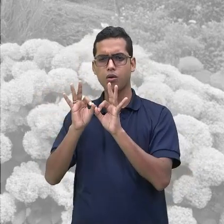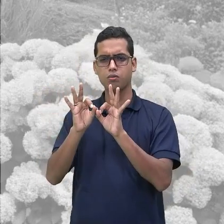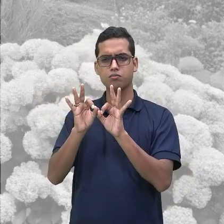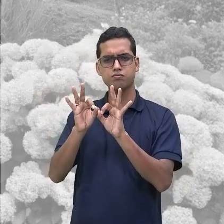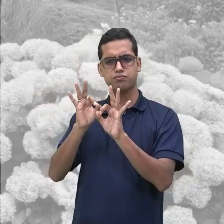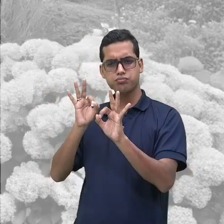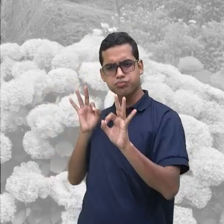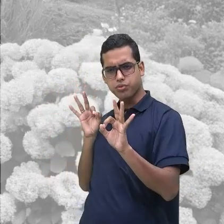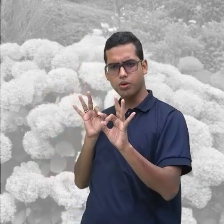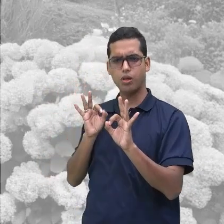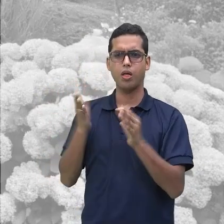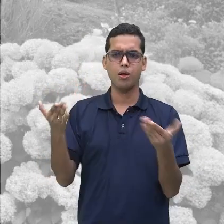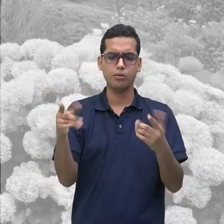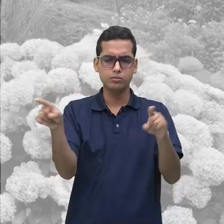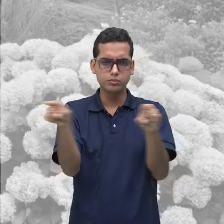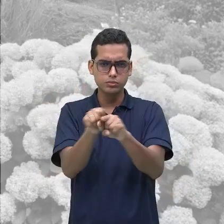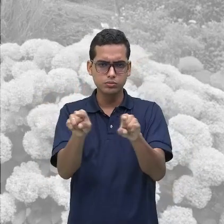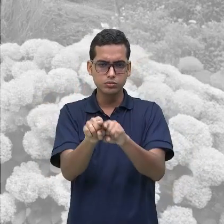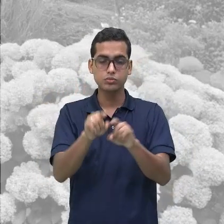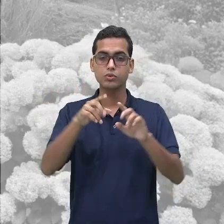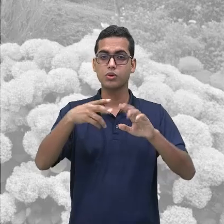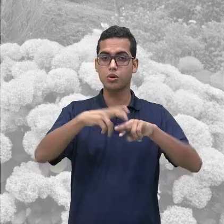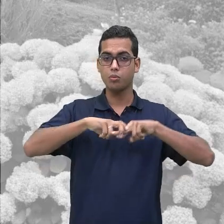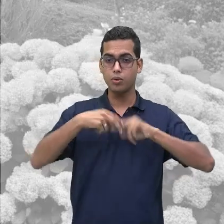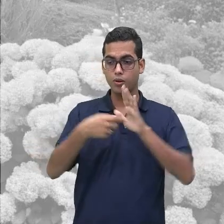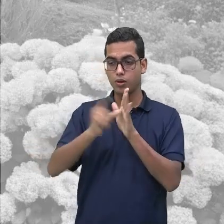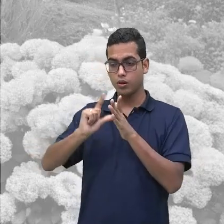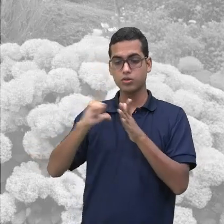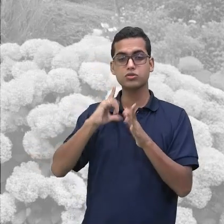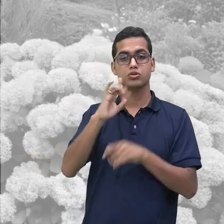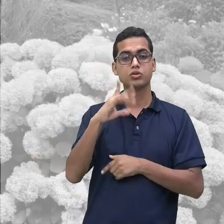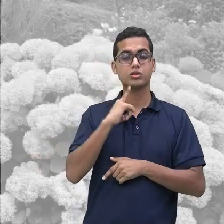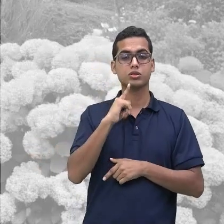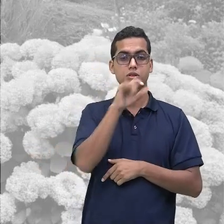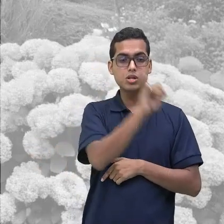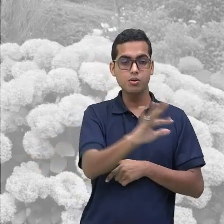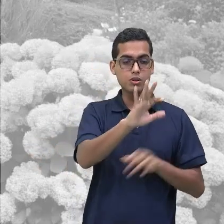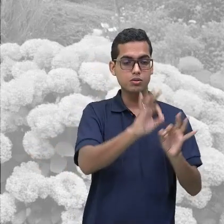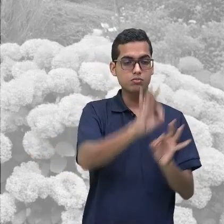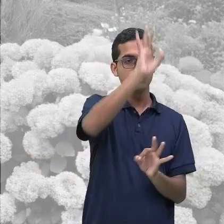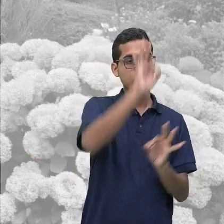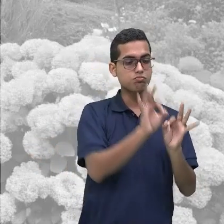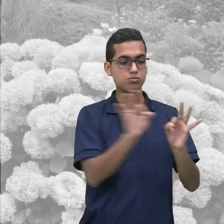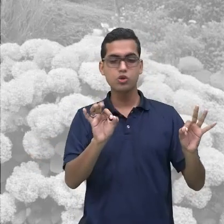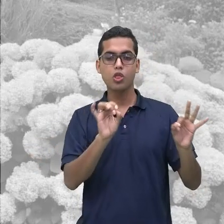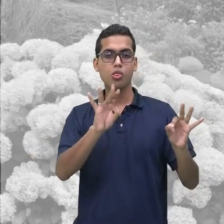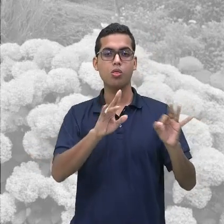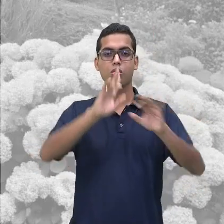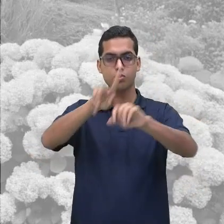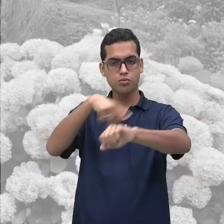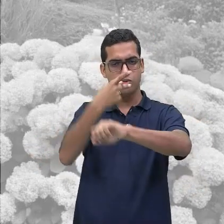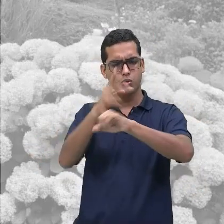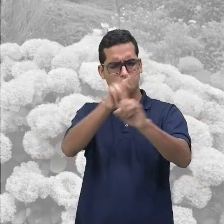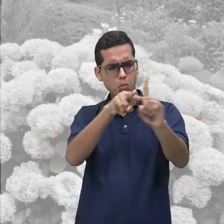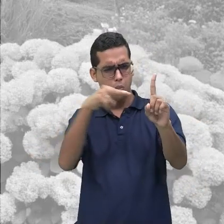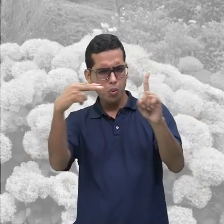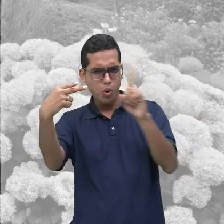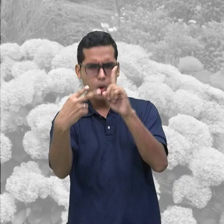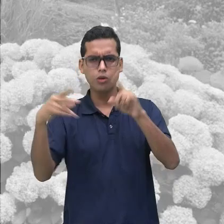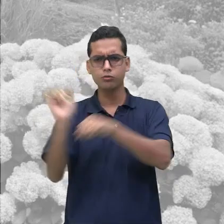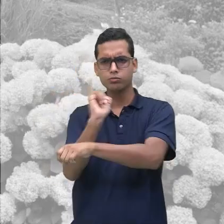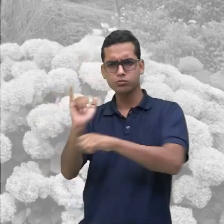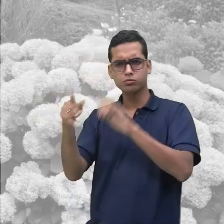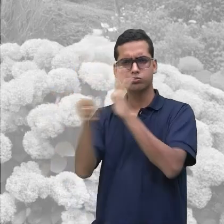só tinha o quê? Altura e largura, as imagens. Depois que foi utilizada a perspectiva e a técnica